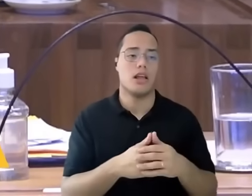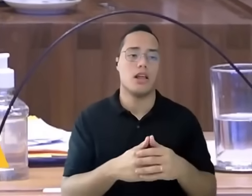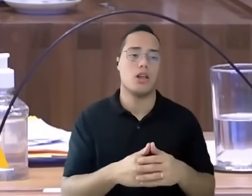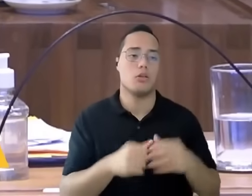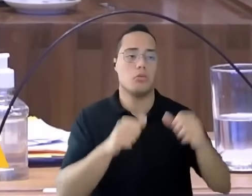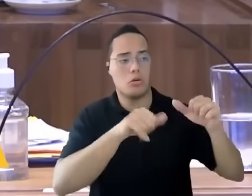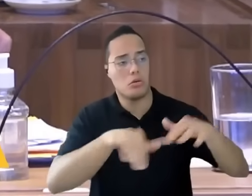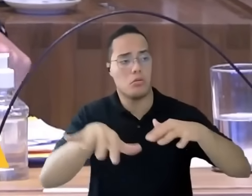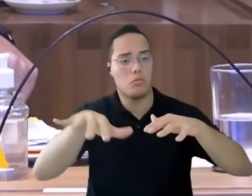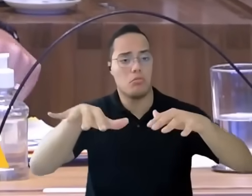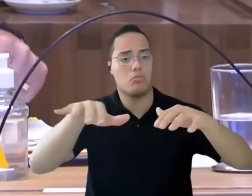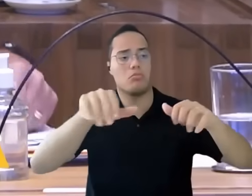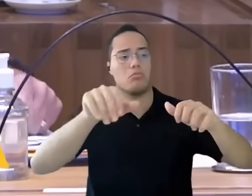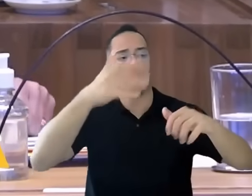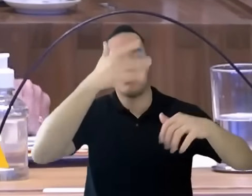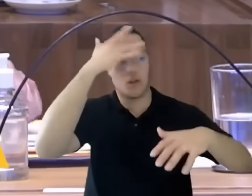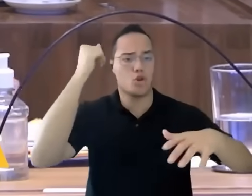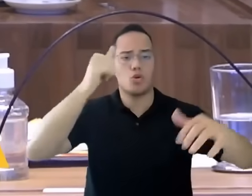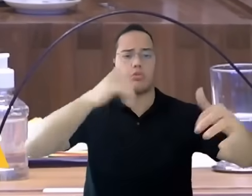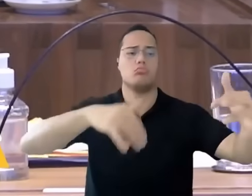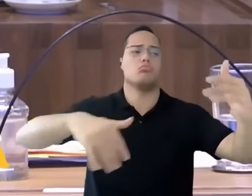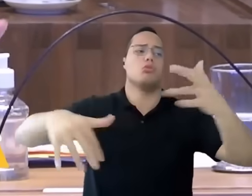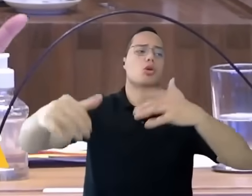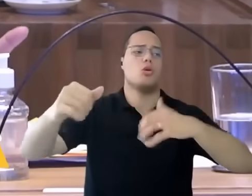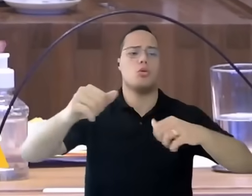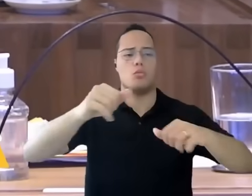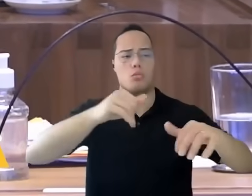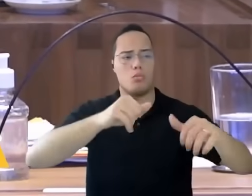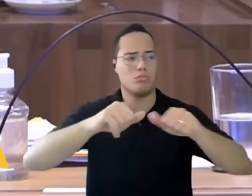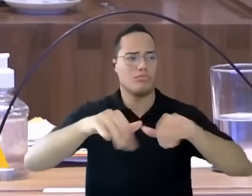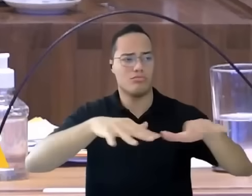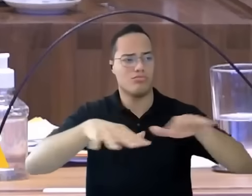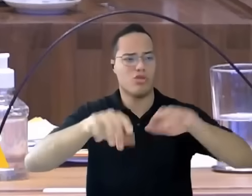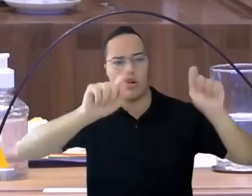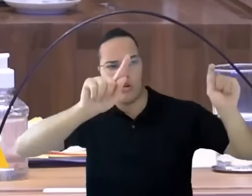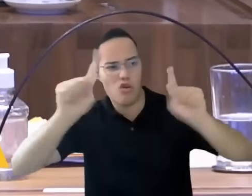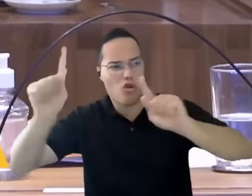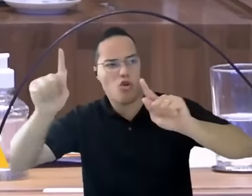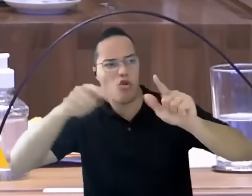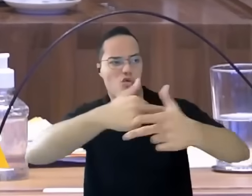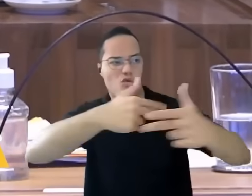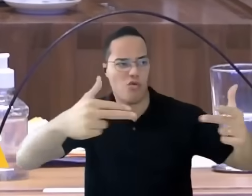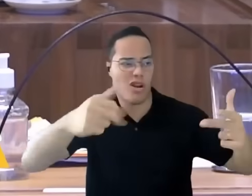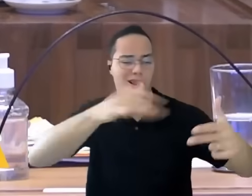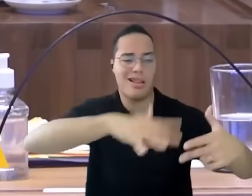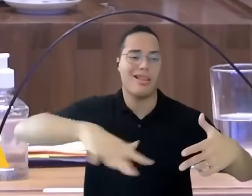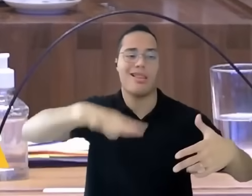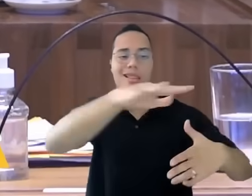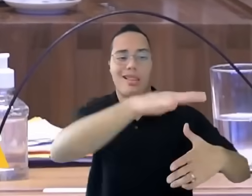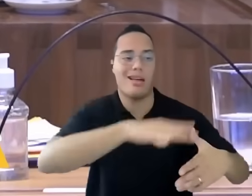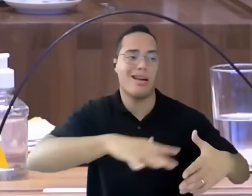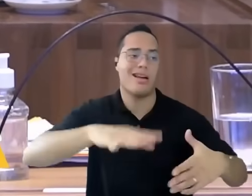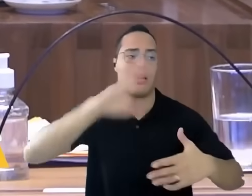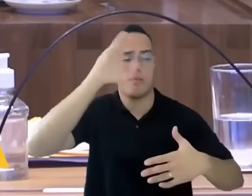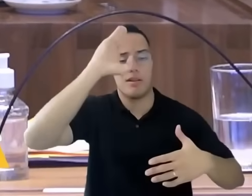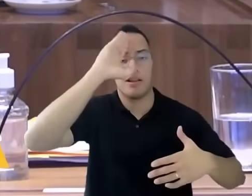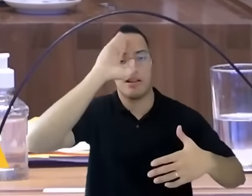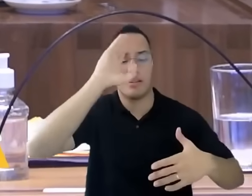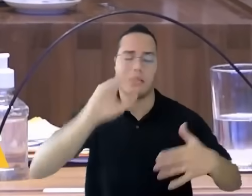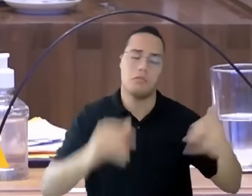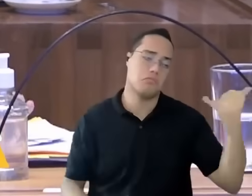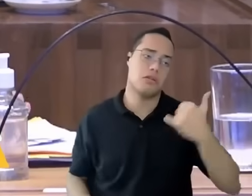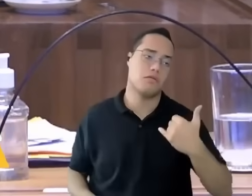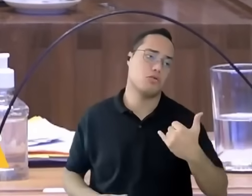baixa intensidade e ia se restringir particularmente na área do setor militar urbano essa era a informação